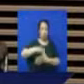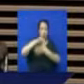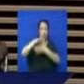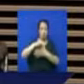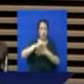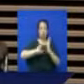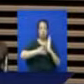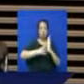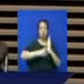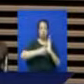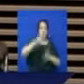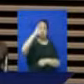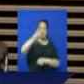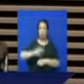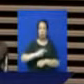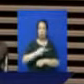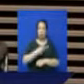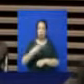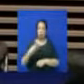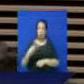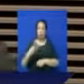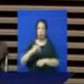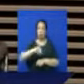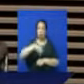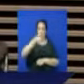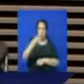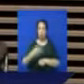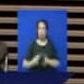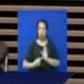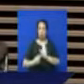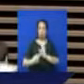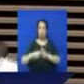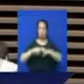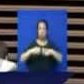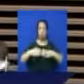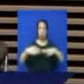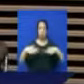Cidadania 23, justificativa apresentada em plenário.